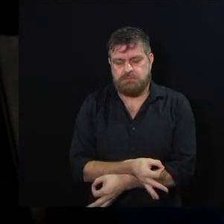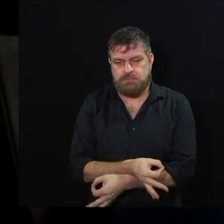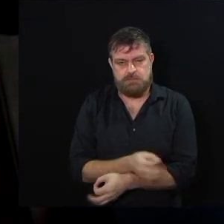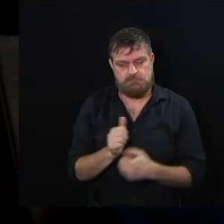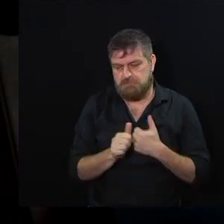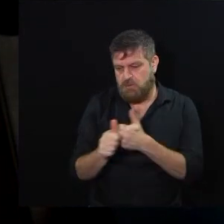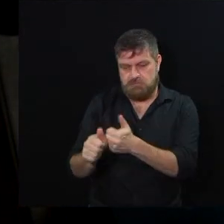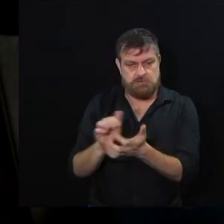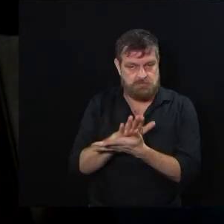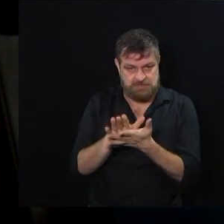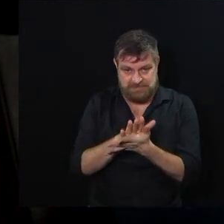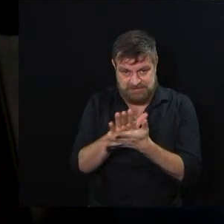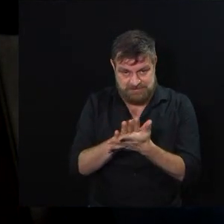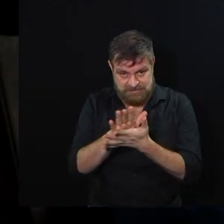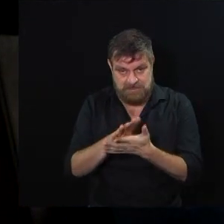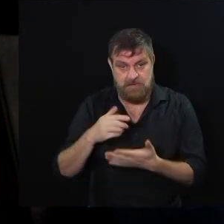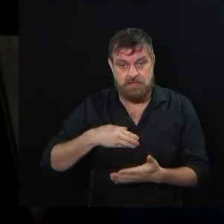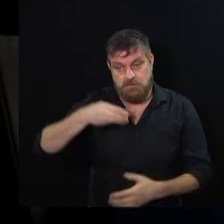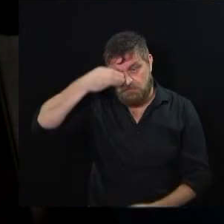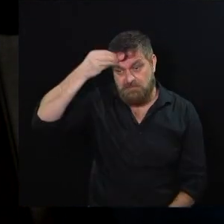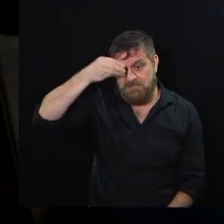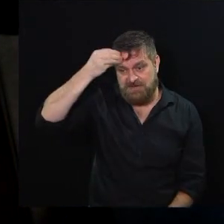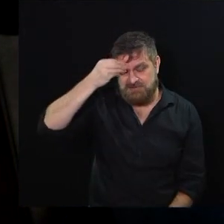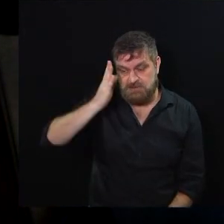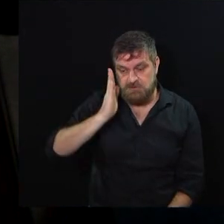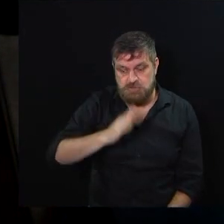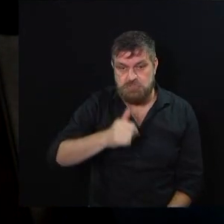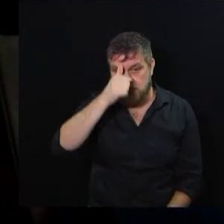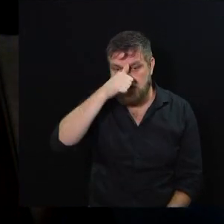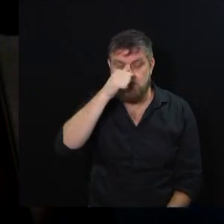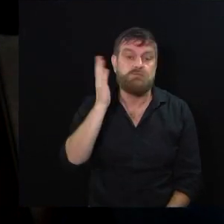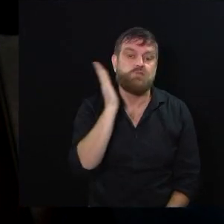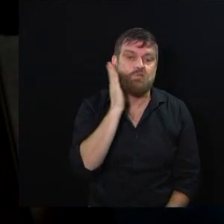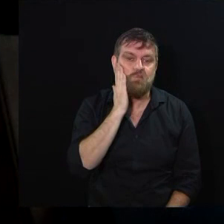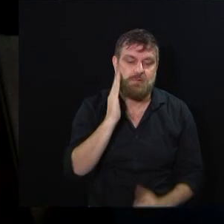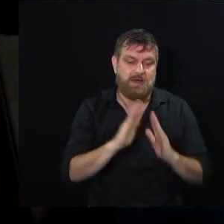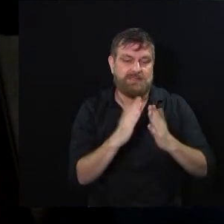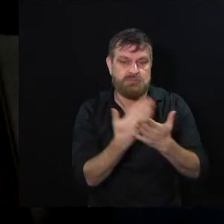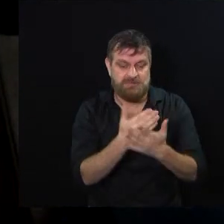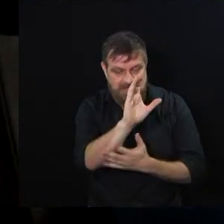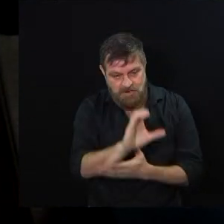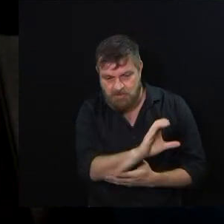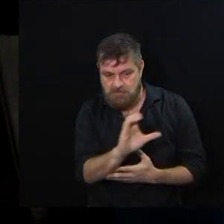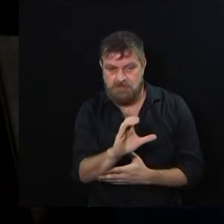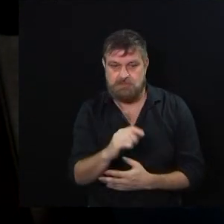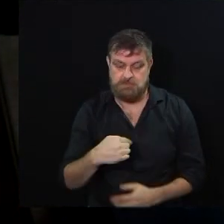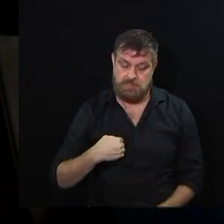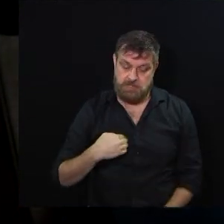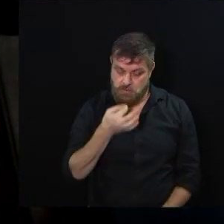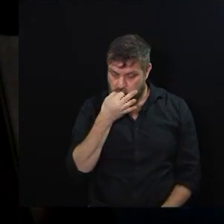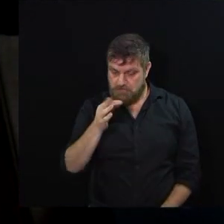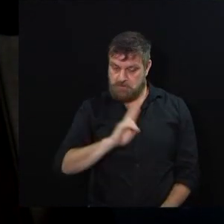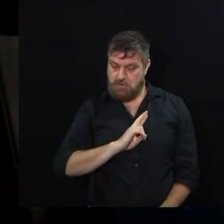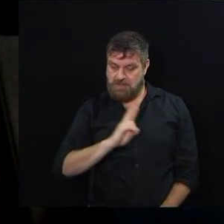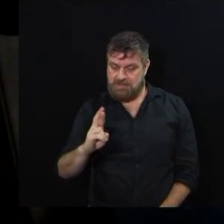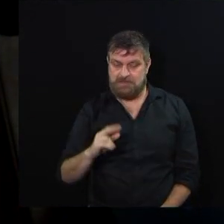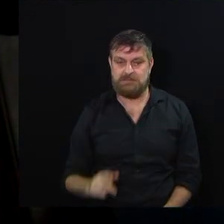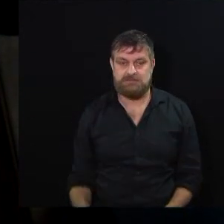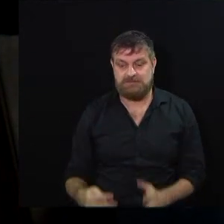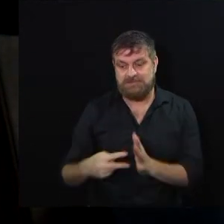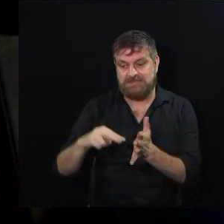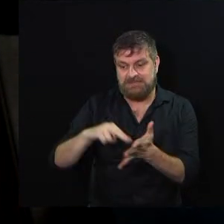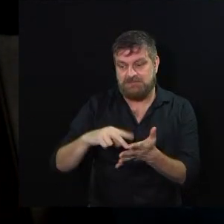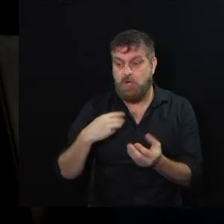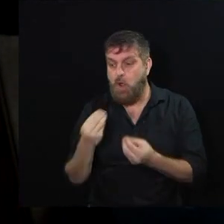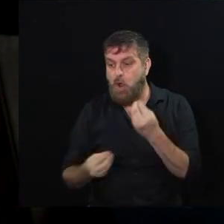sido batizado, crismado e estudado em colégio católico. Para mim, religião é lidar com a ignorância, lidar com perguntas que